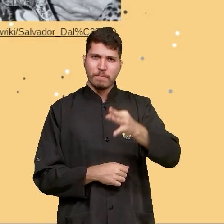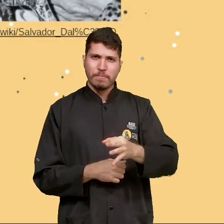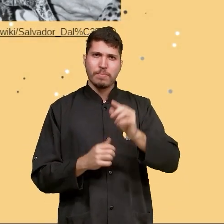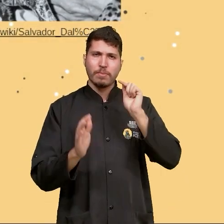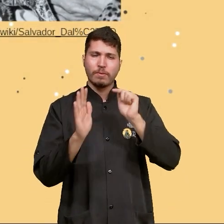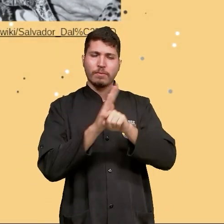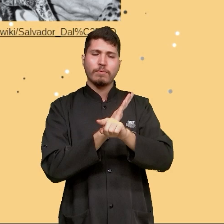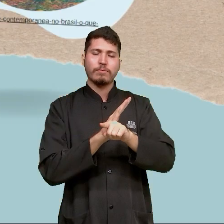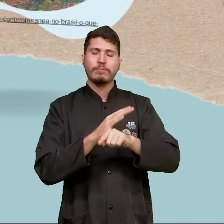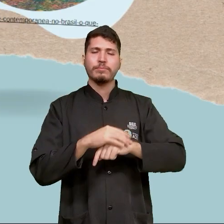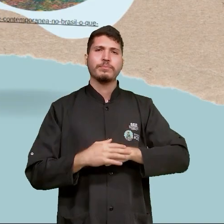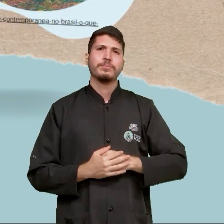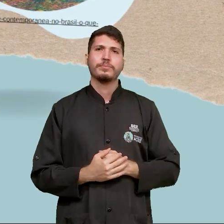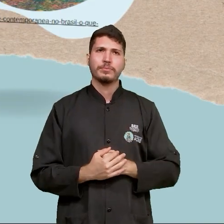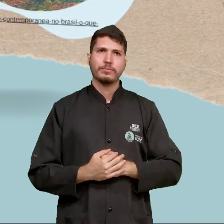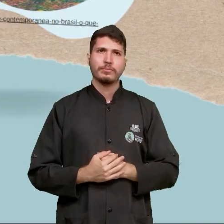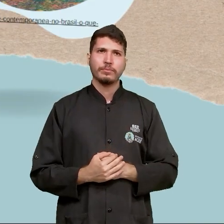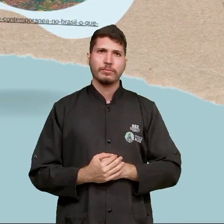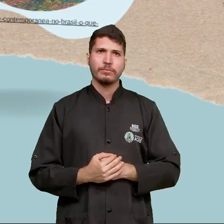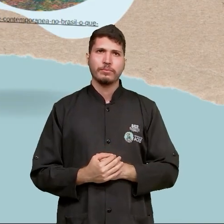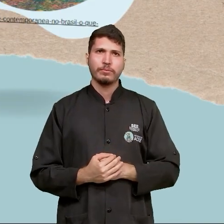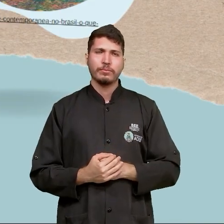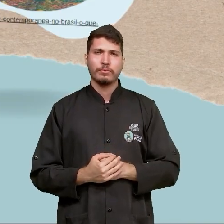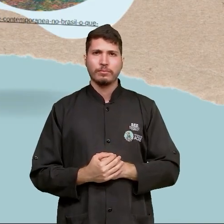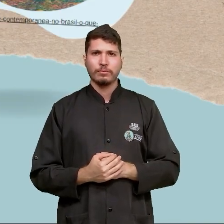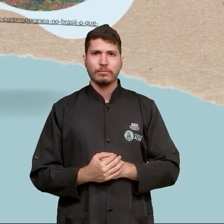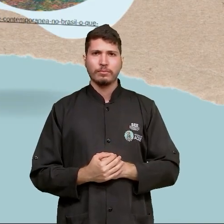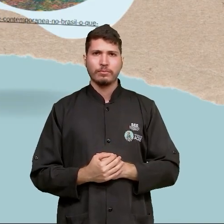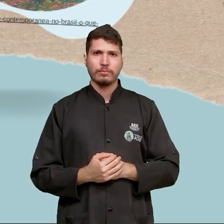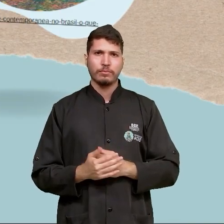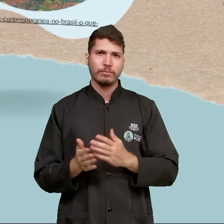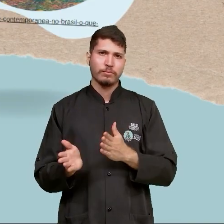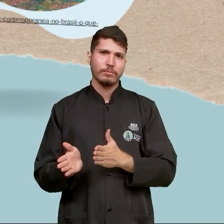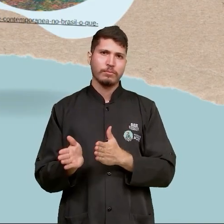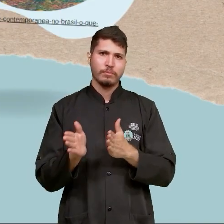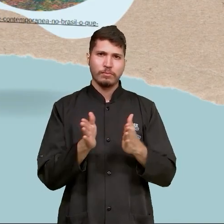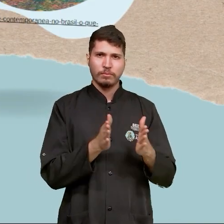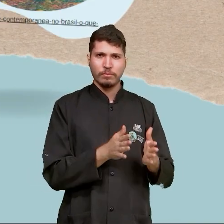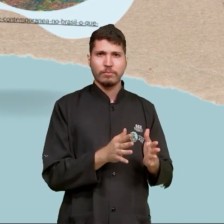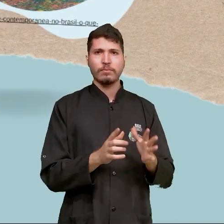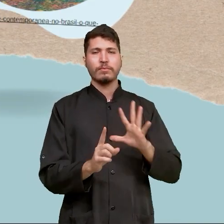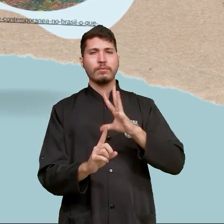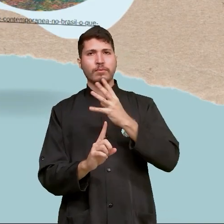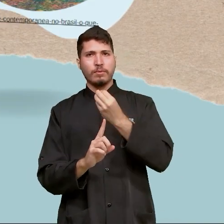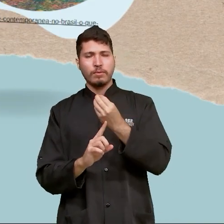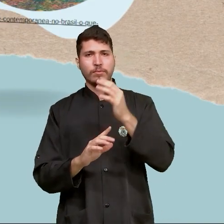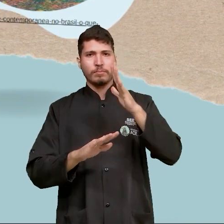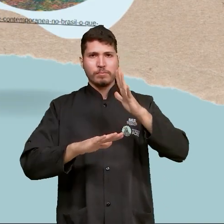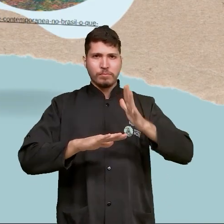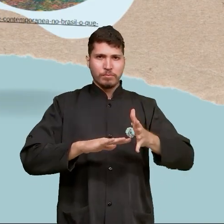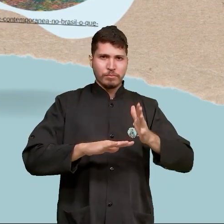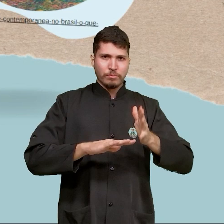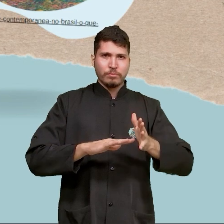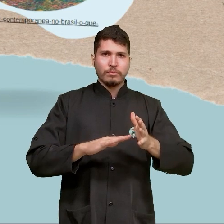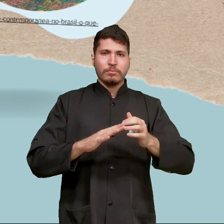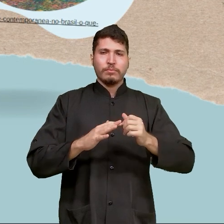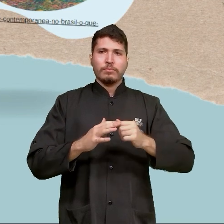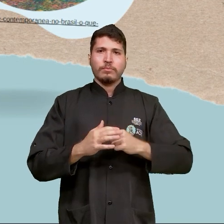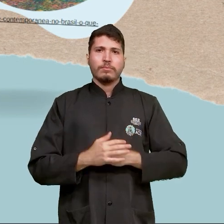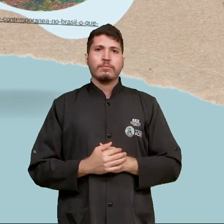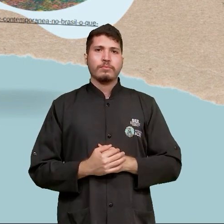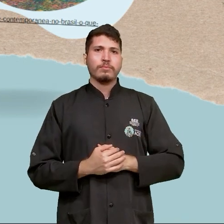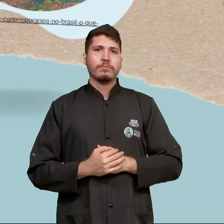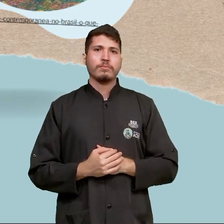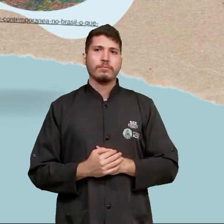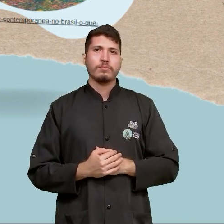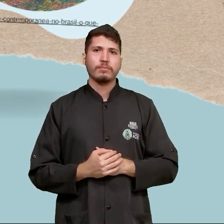Vamos então para a nossa parte 3 sobre arte contemporânea. É uma questão de múltipla escolha. Assim que